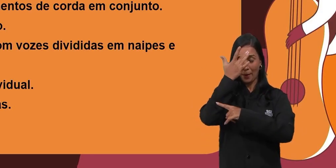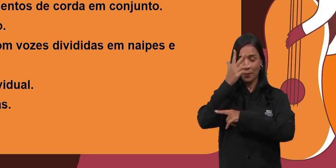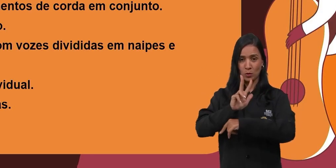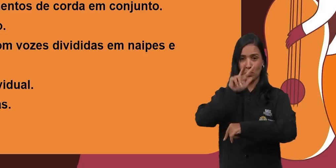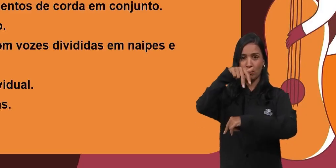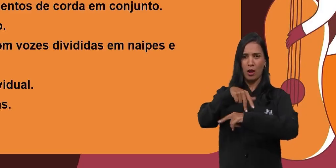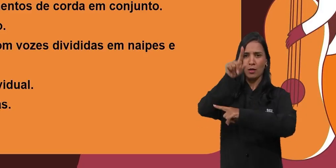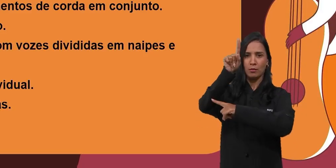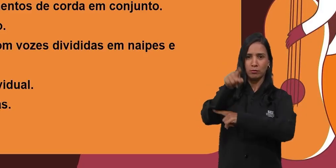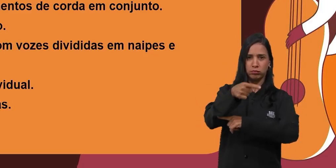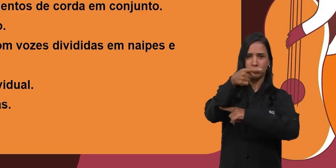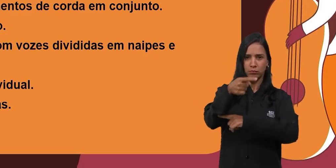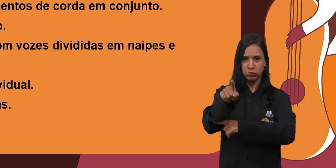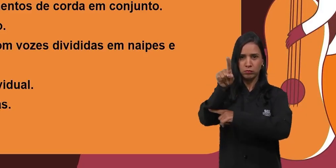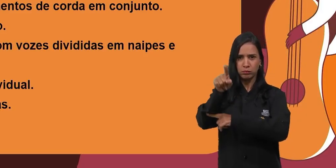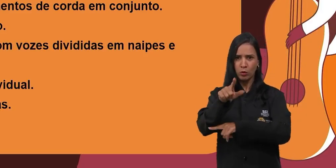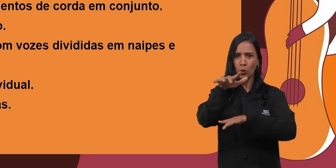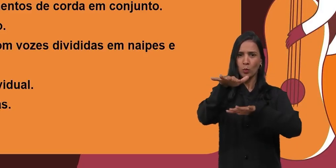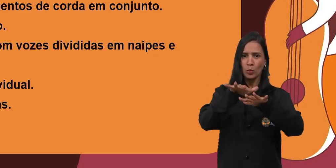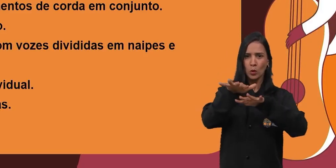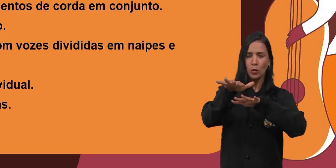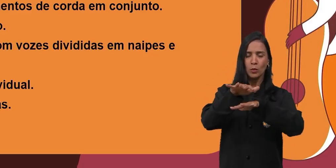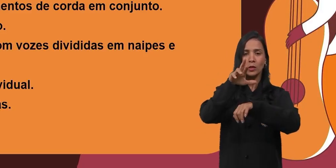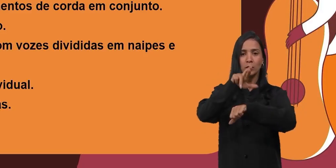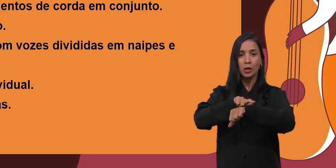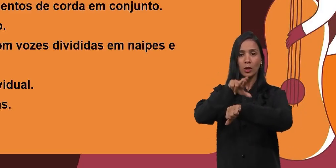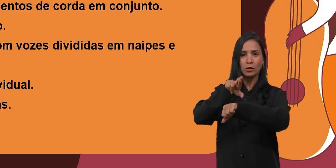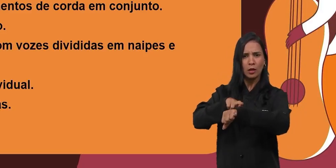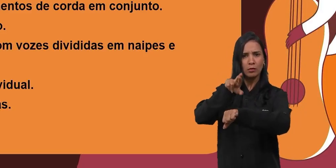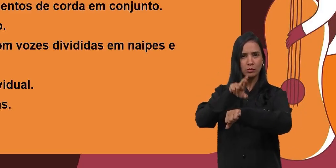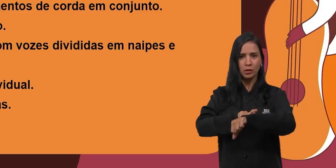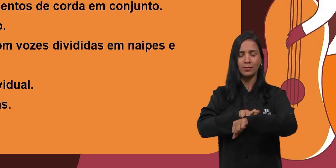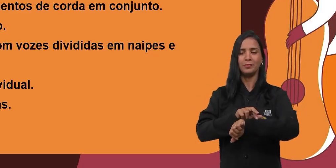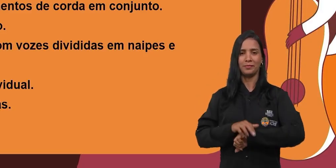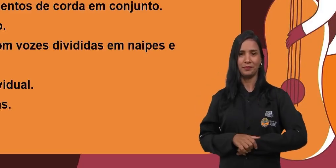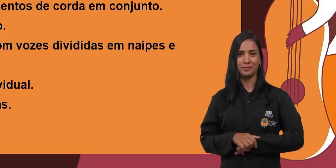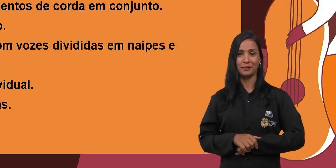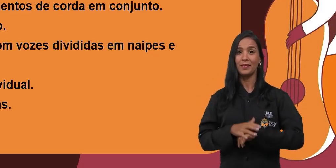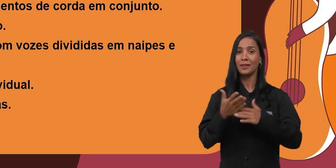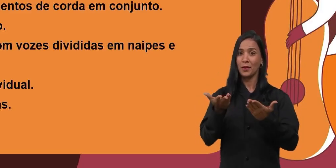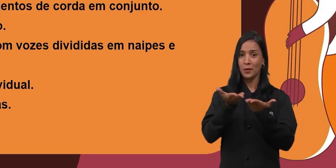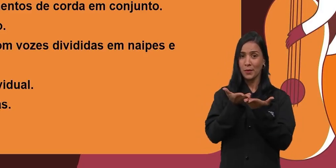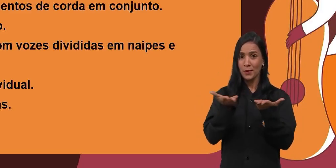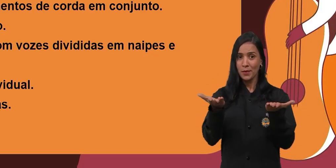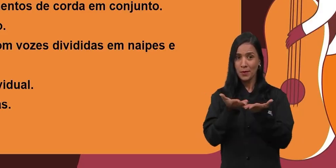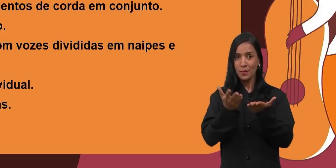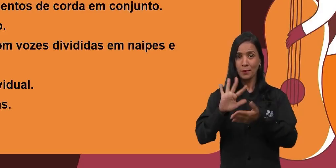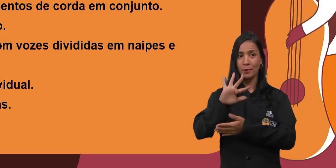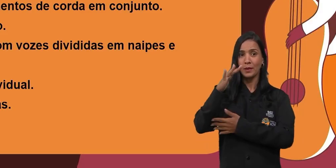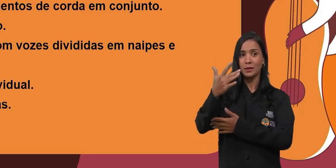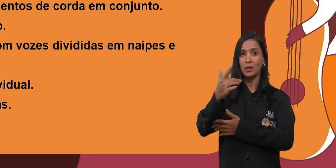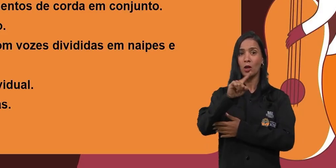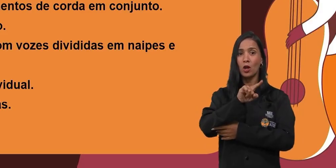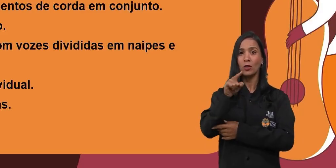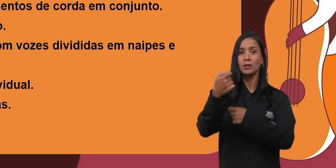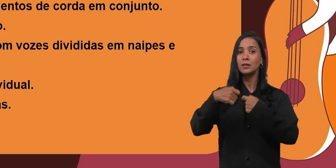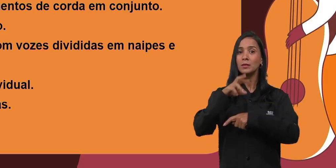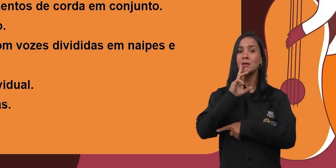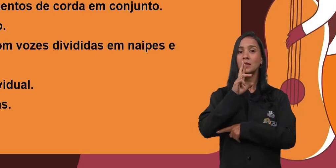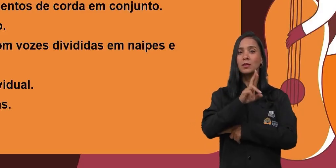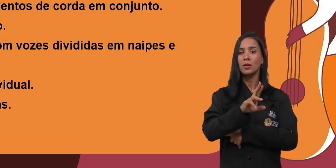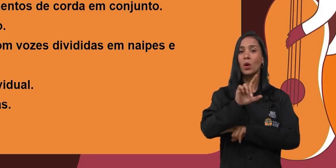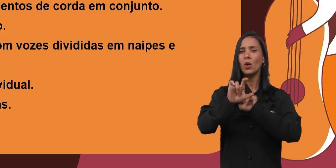o ritmo e o momento de cada entrada vocal. Com base nessa situação, responda o